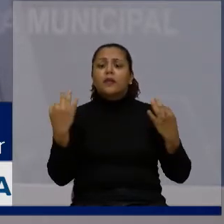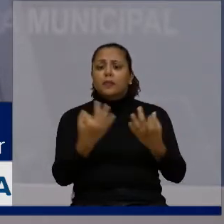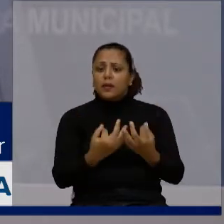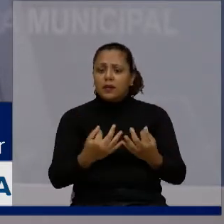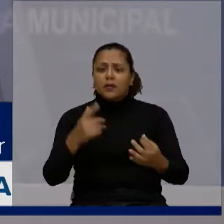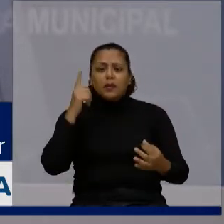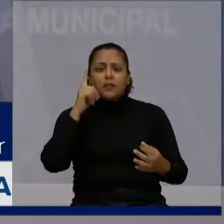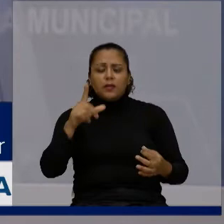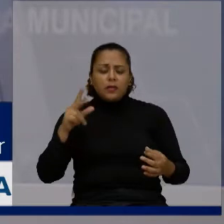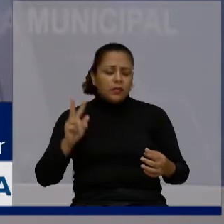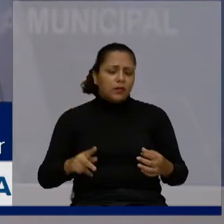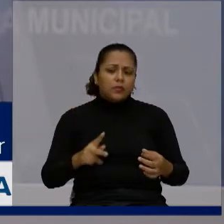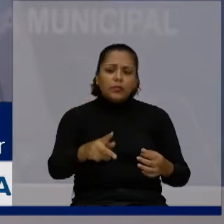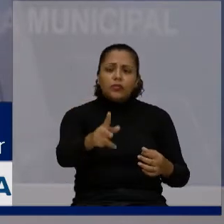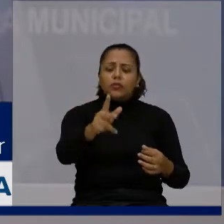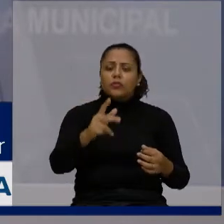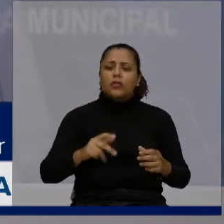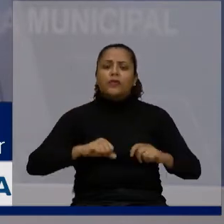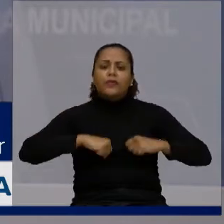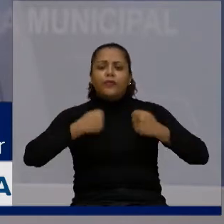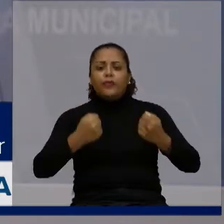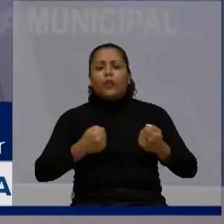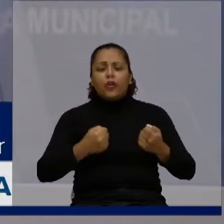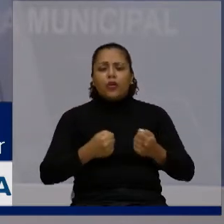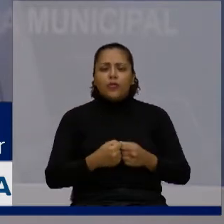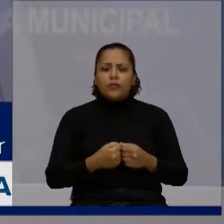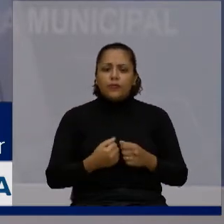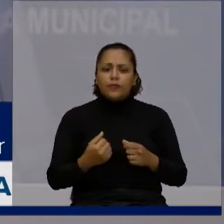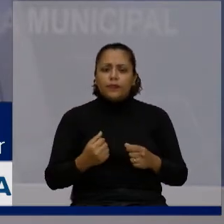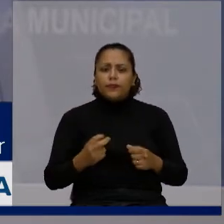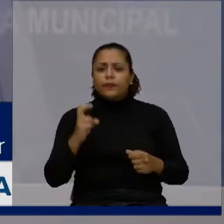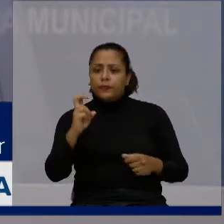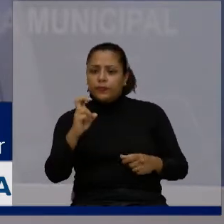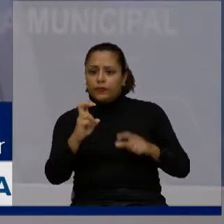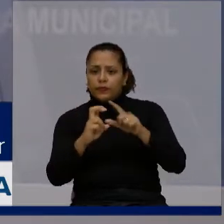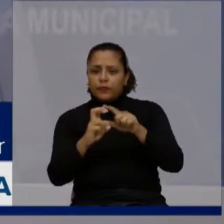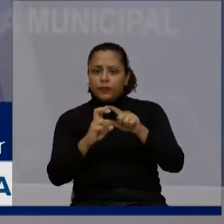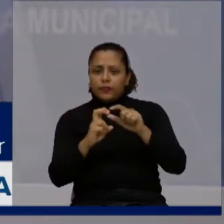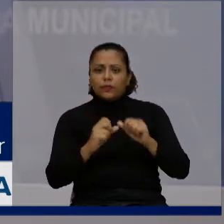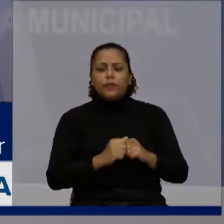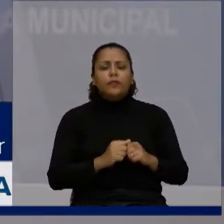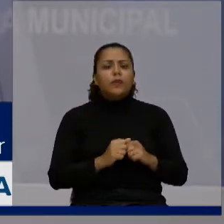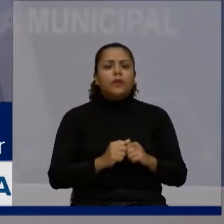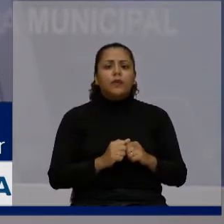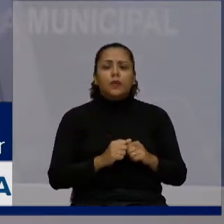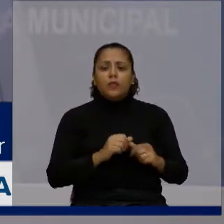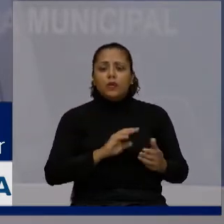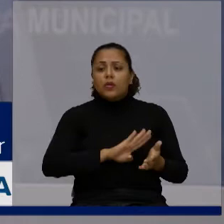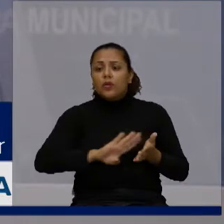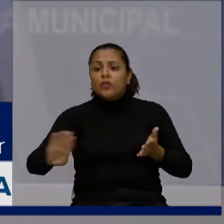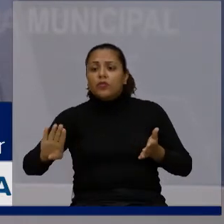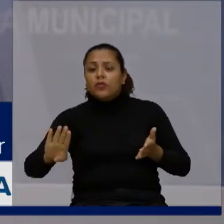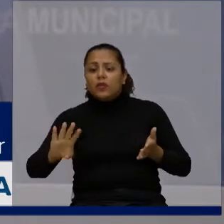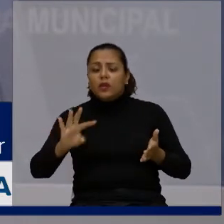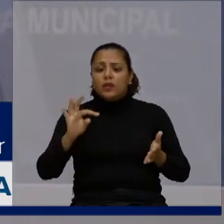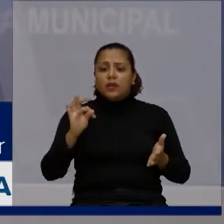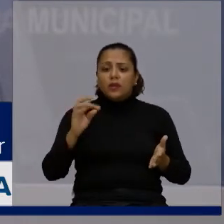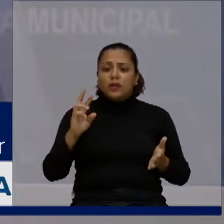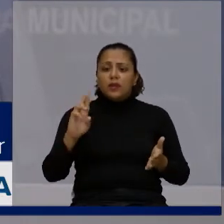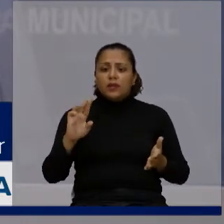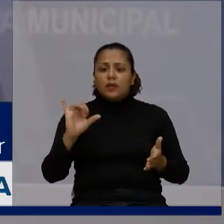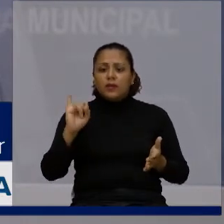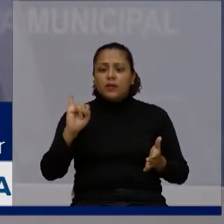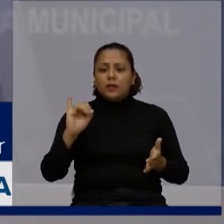e forte. 5. A isenção de tributos que incida